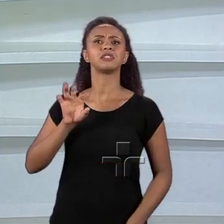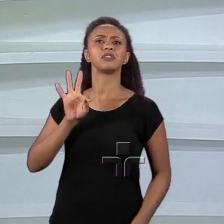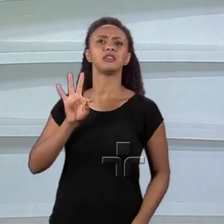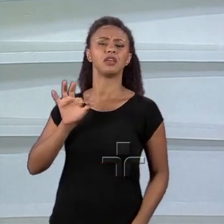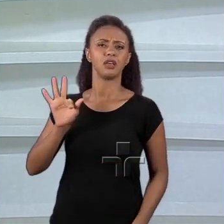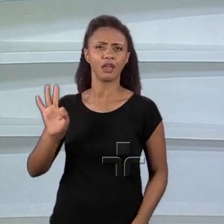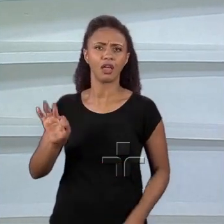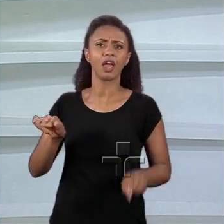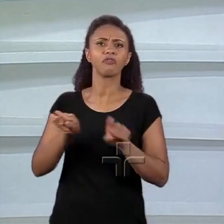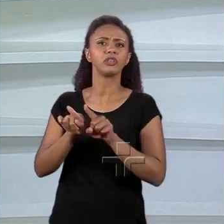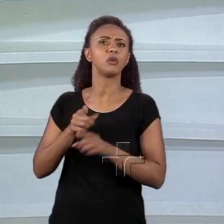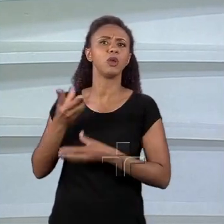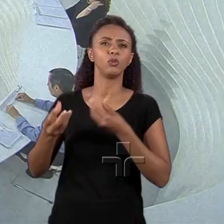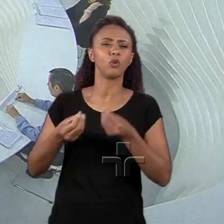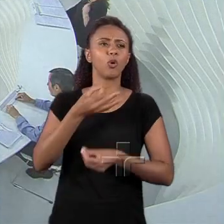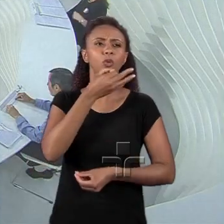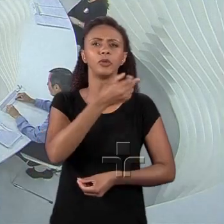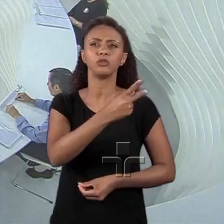essa questão.